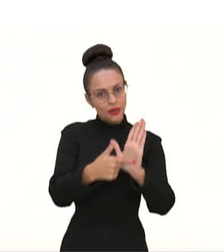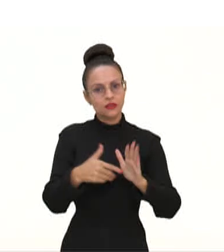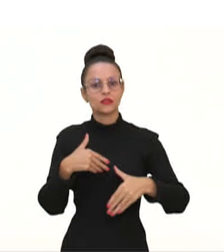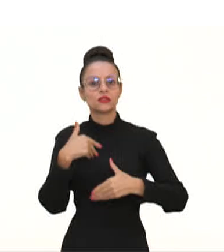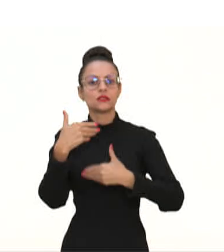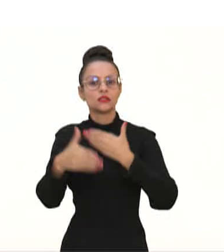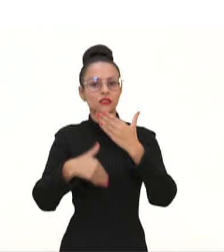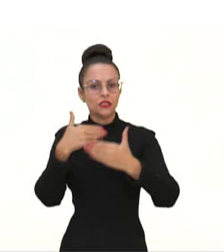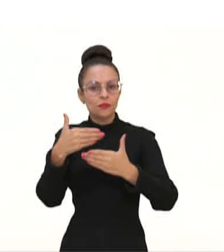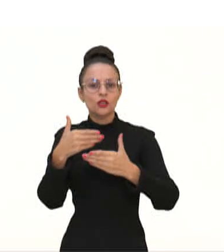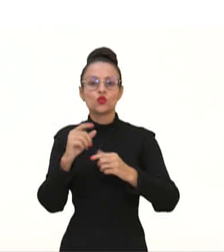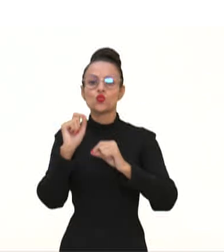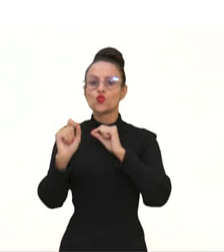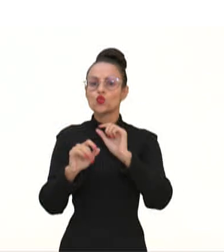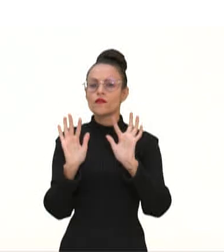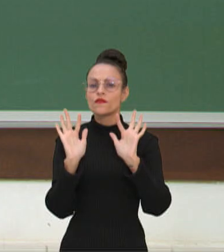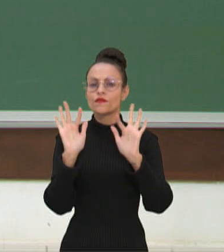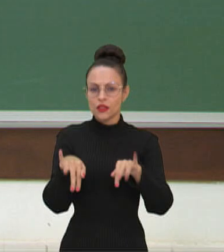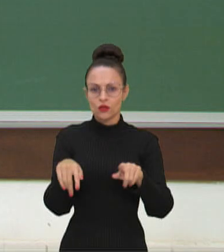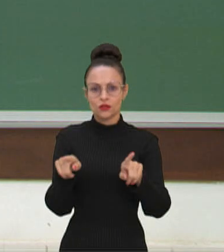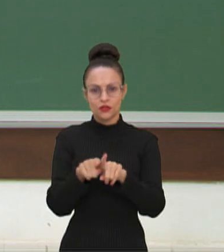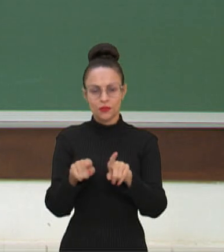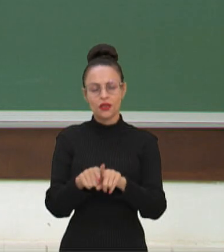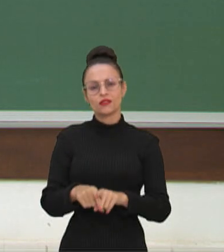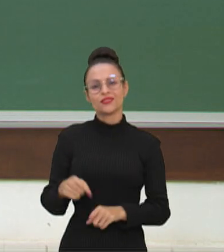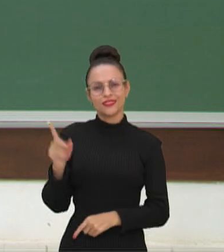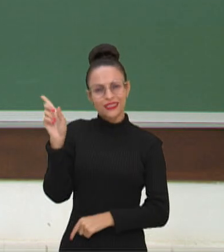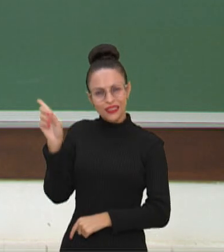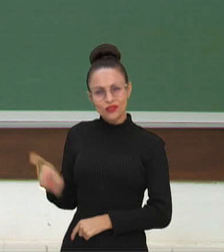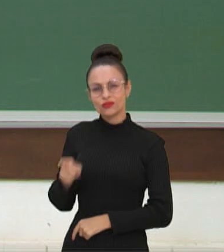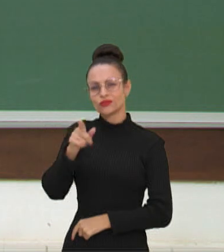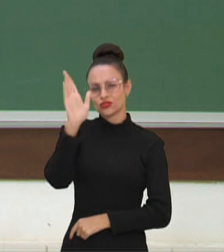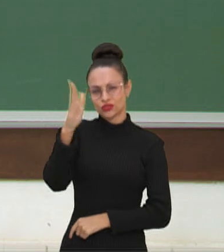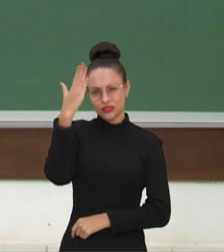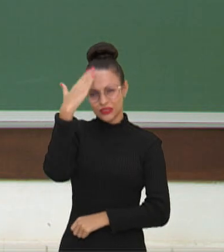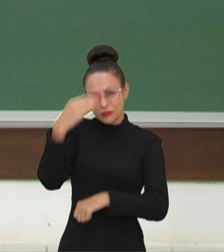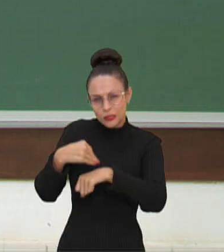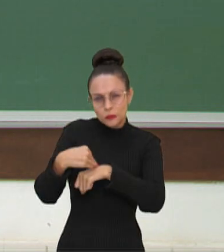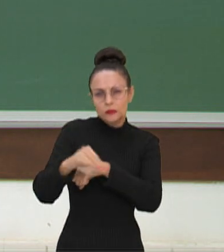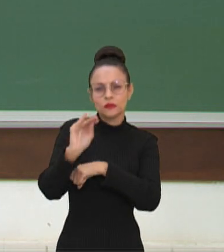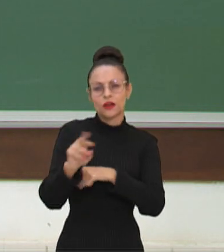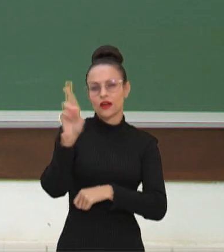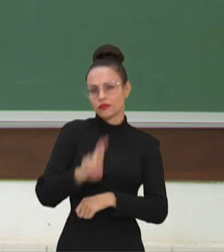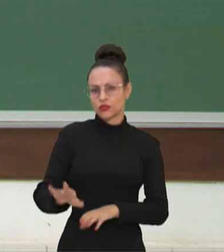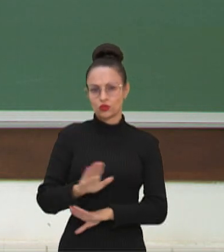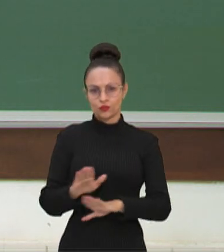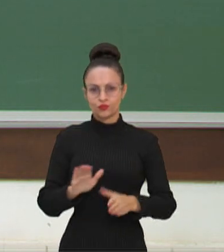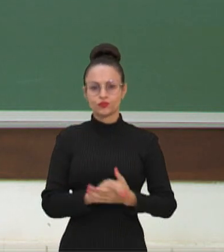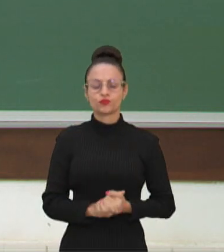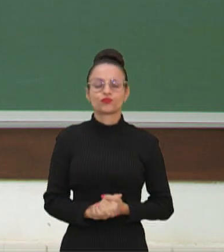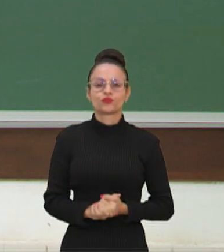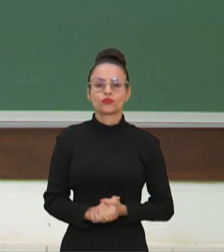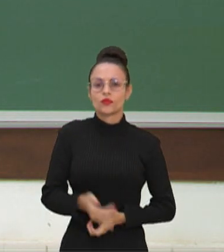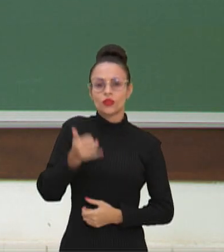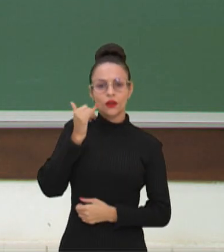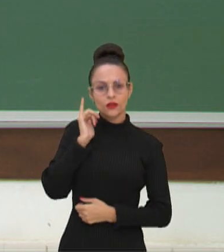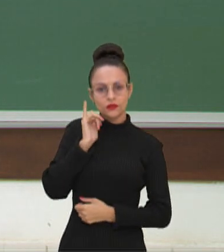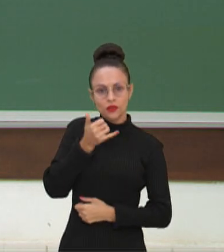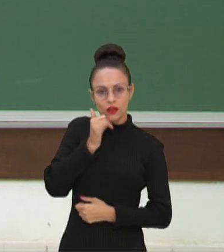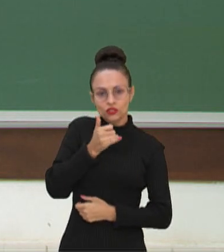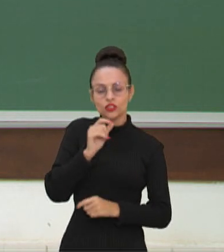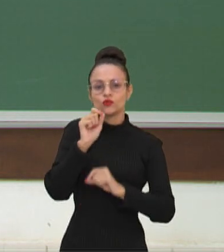o personagem, então pode ter um ou mais personagens, o conto ele não tem muitos personagens porque ele é curto, né?